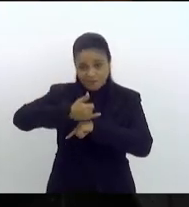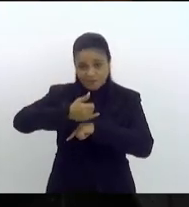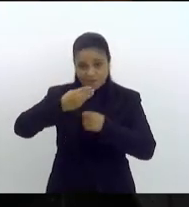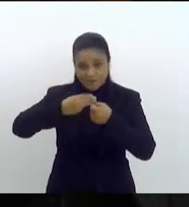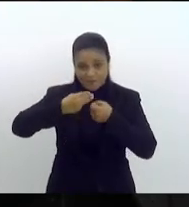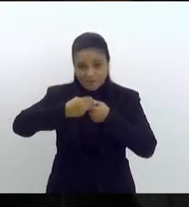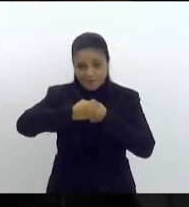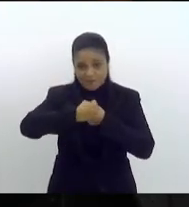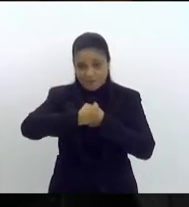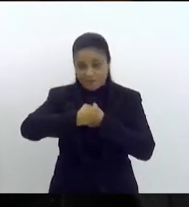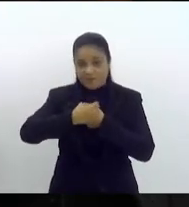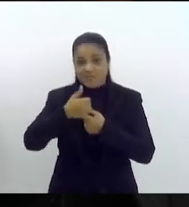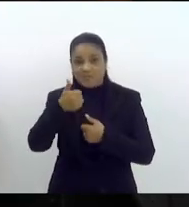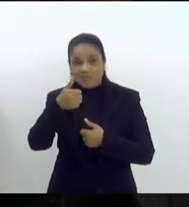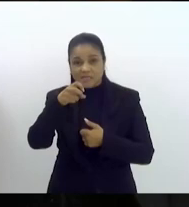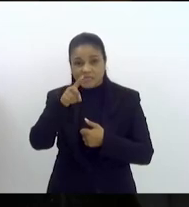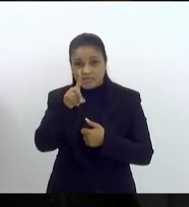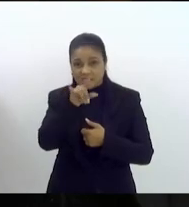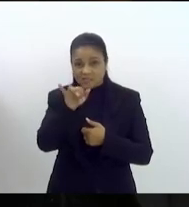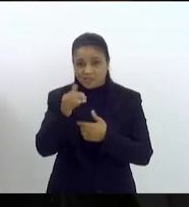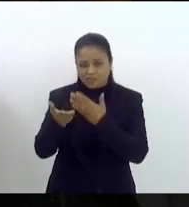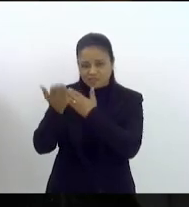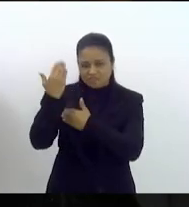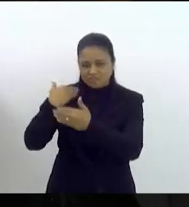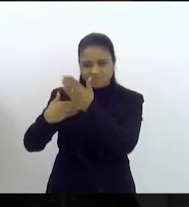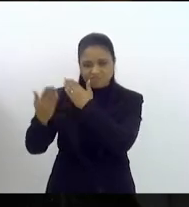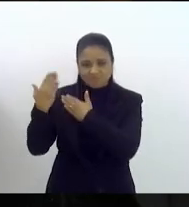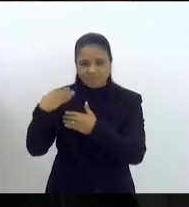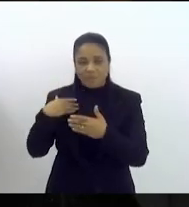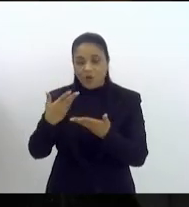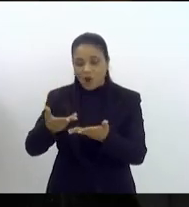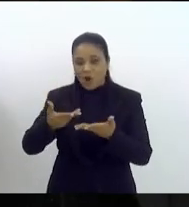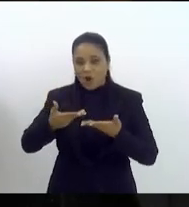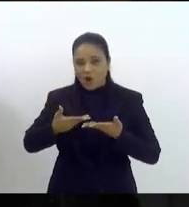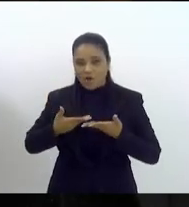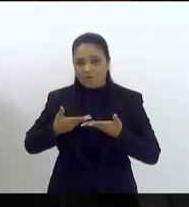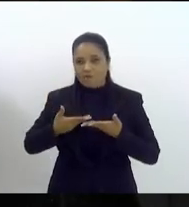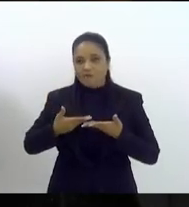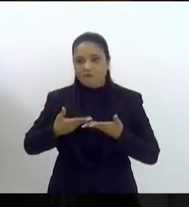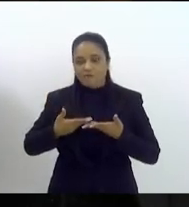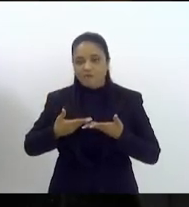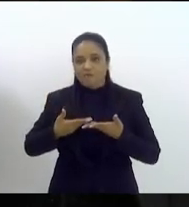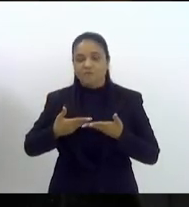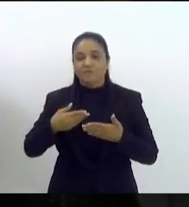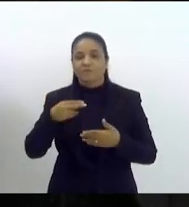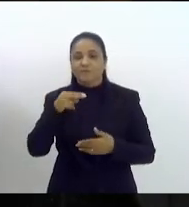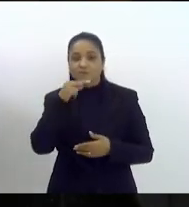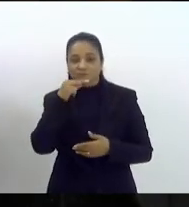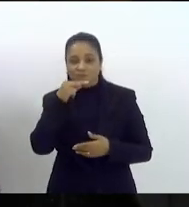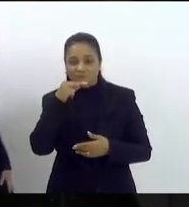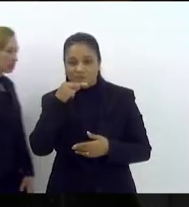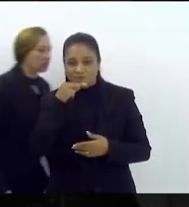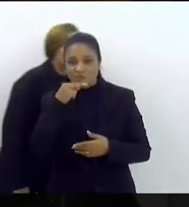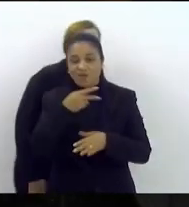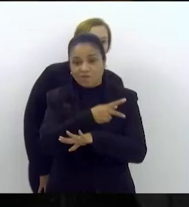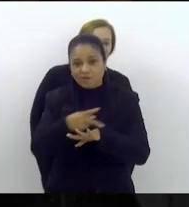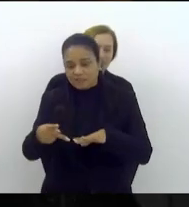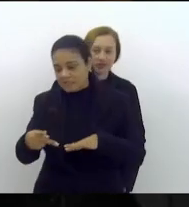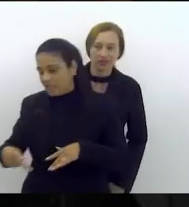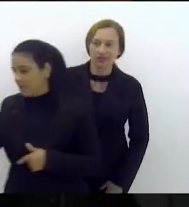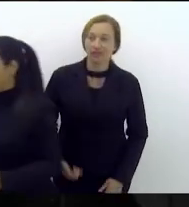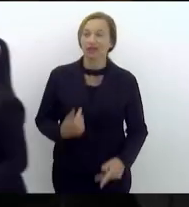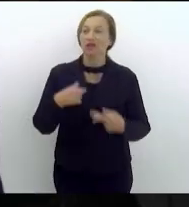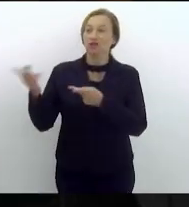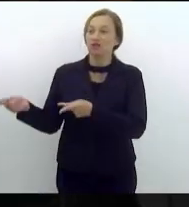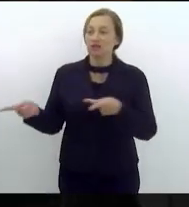há uns 15 dias atrás a convite do deputado Neto eu Visitei